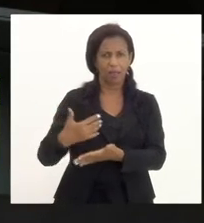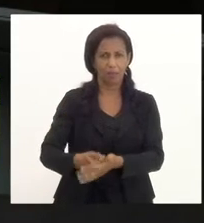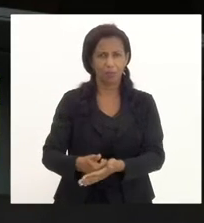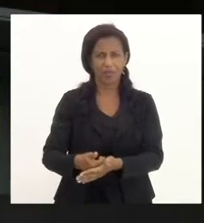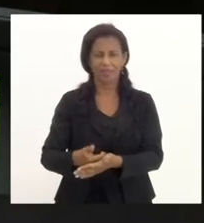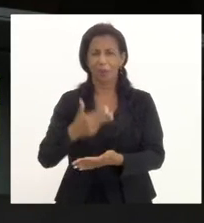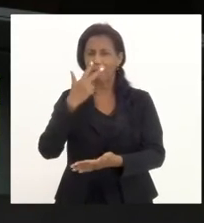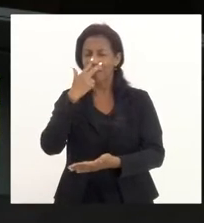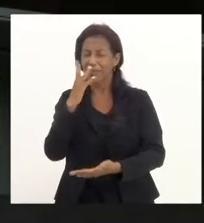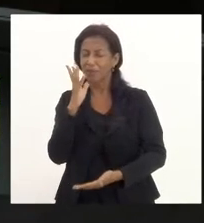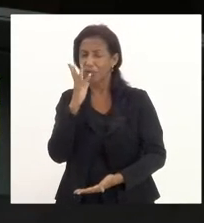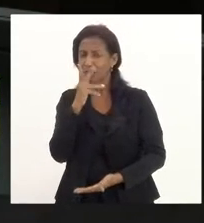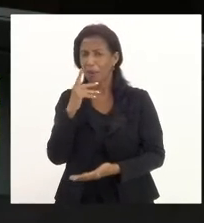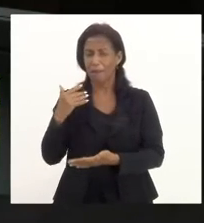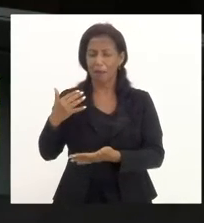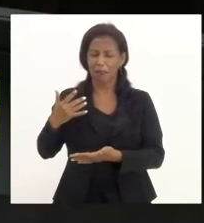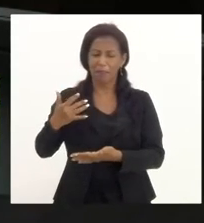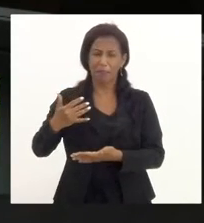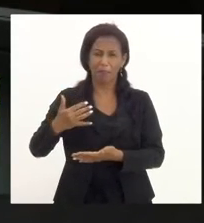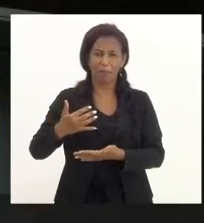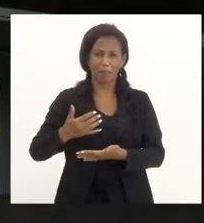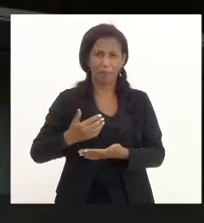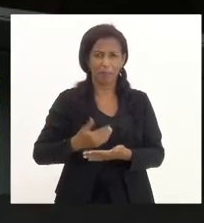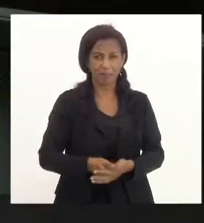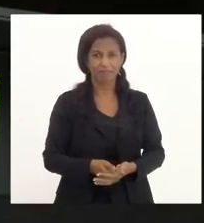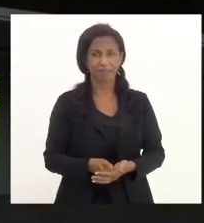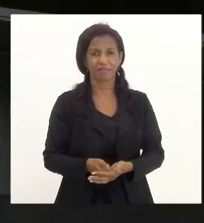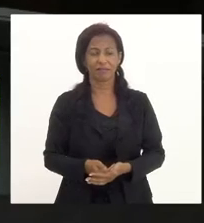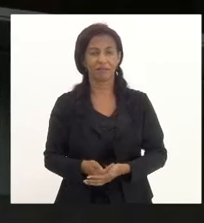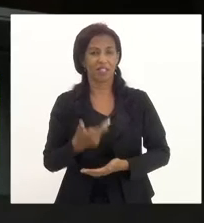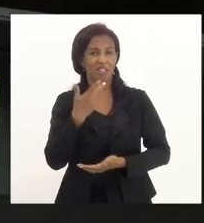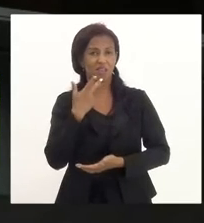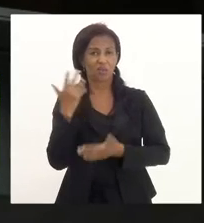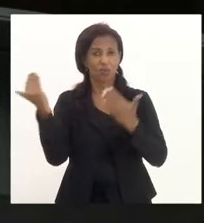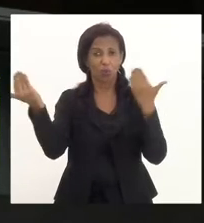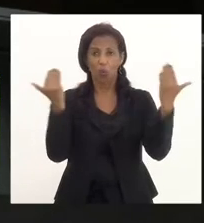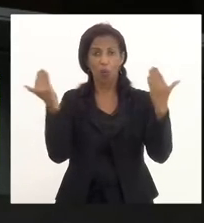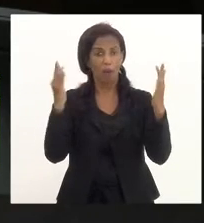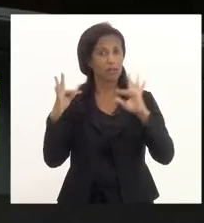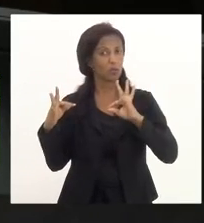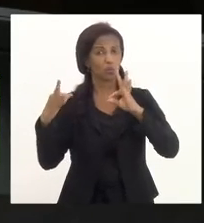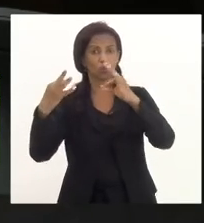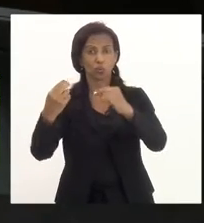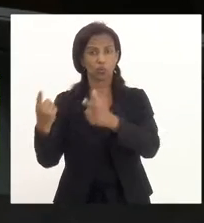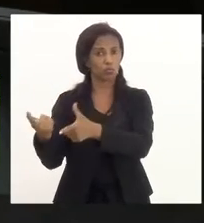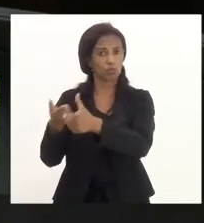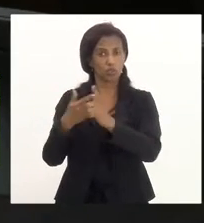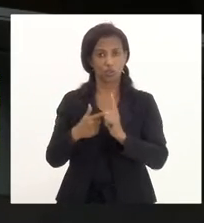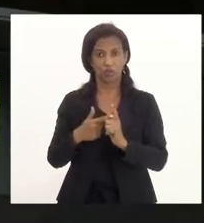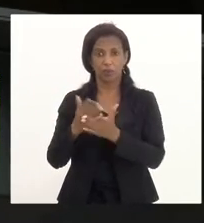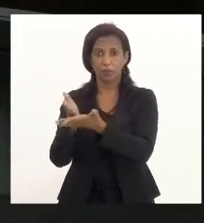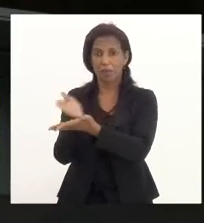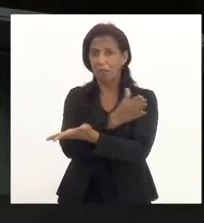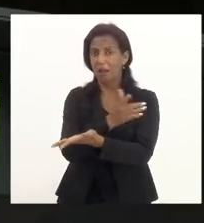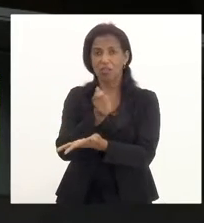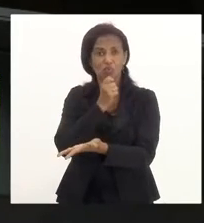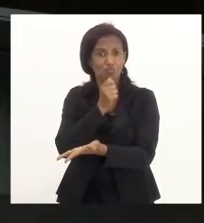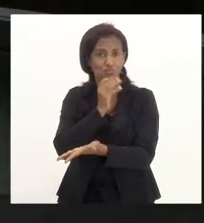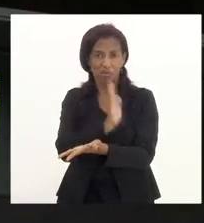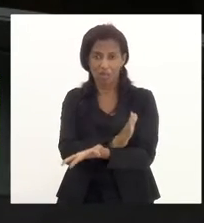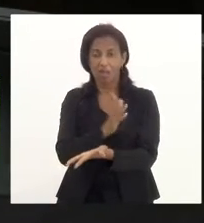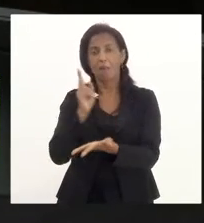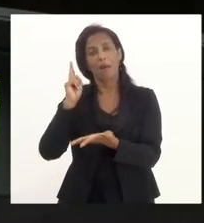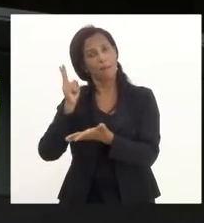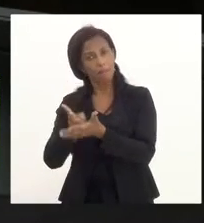sempre muito lenta e gradual e eu não tô fazendo nem comparação com o total da dívida que parte desse Total não existe